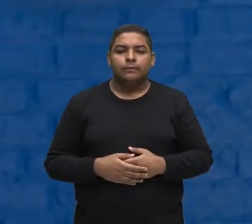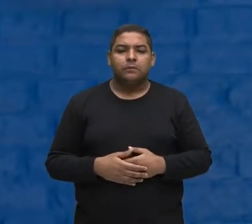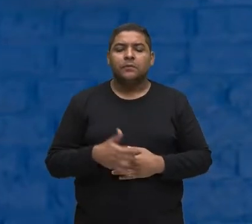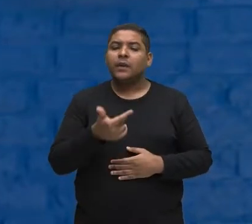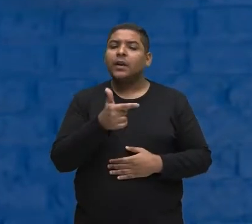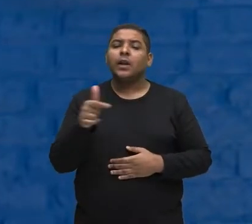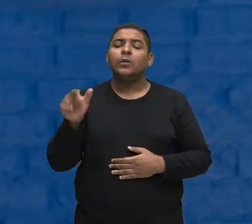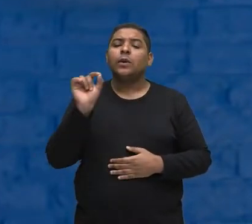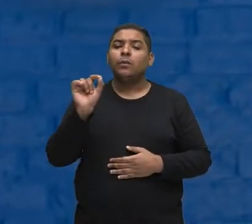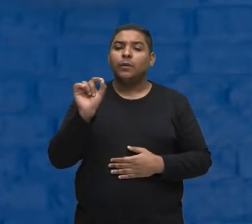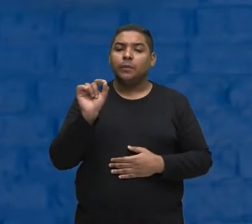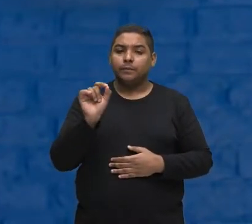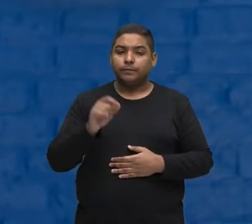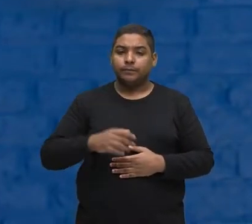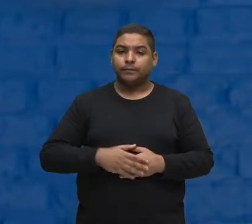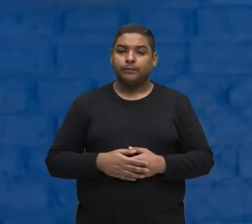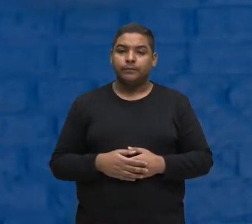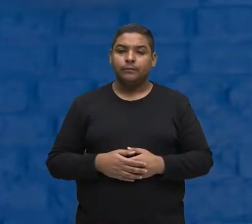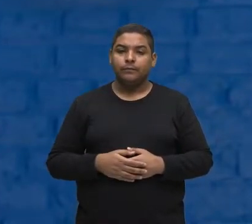não têm